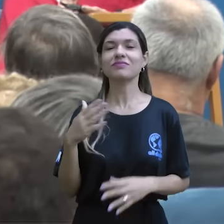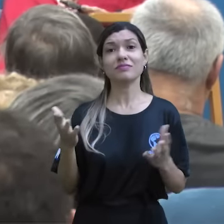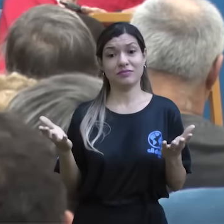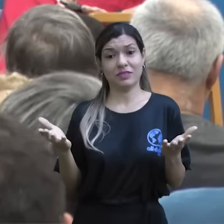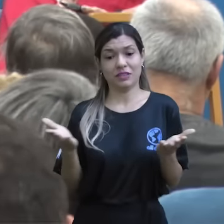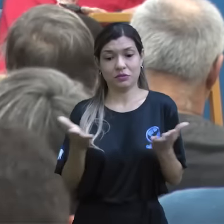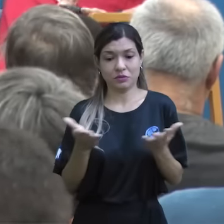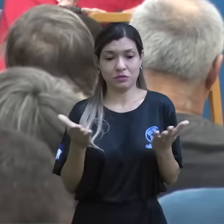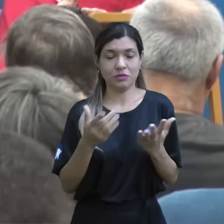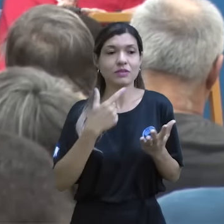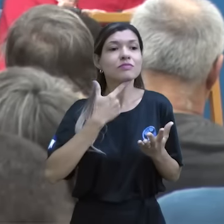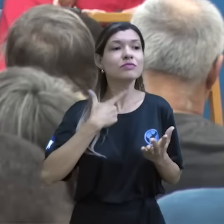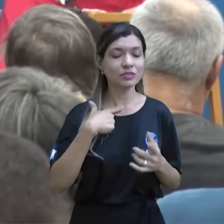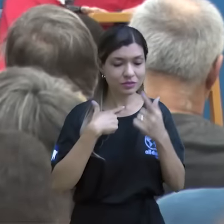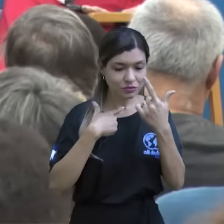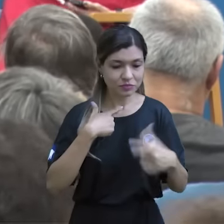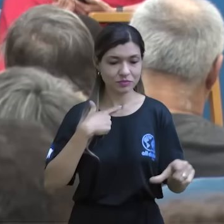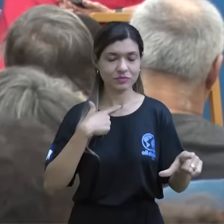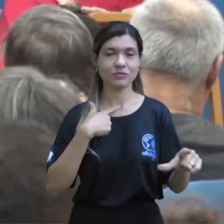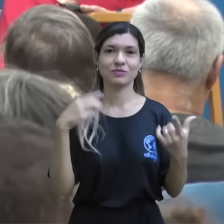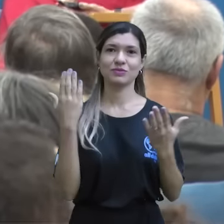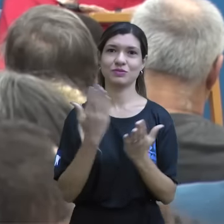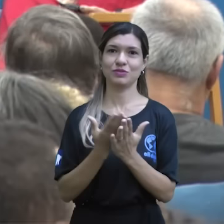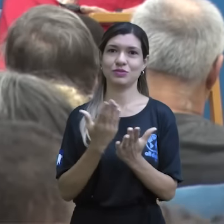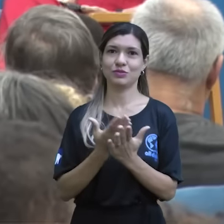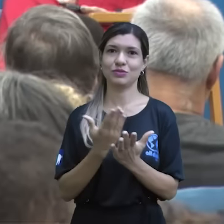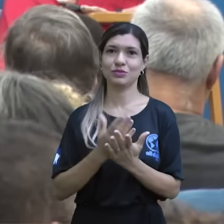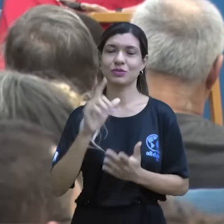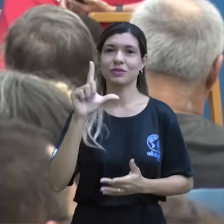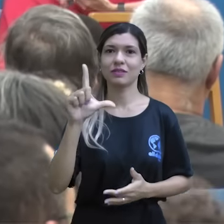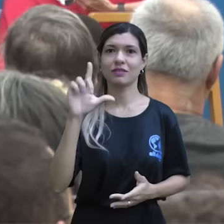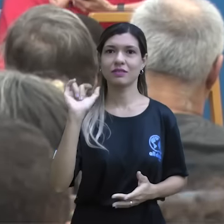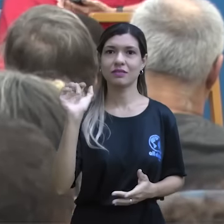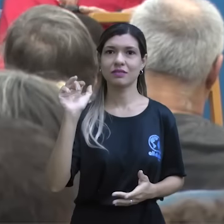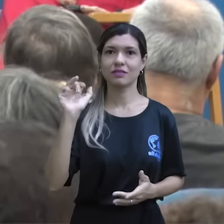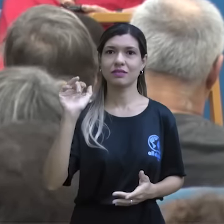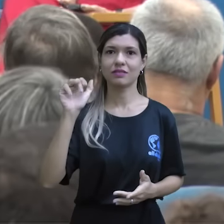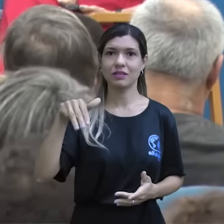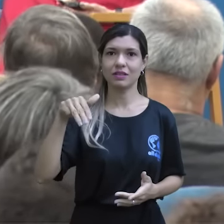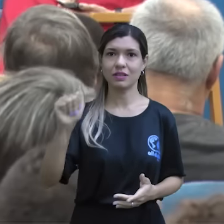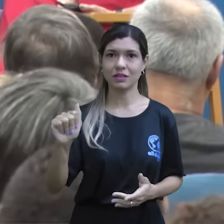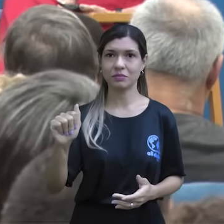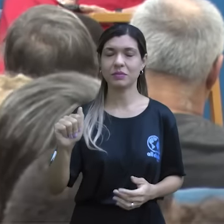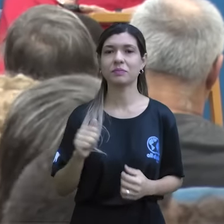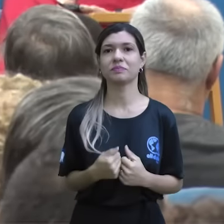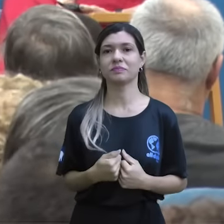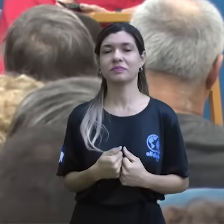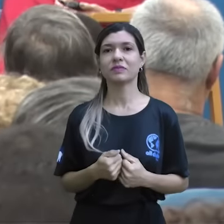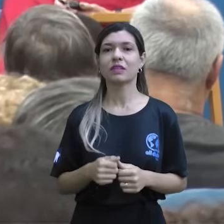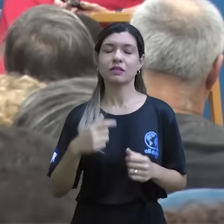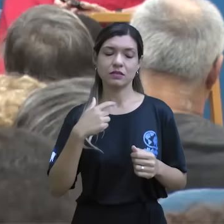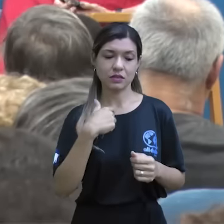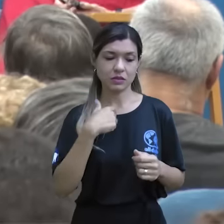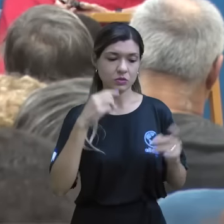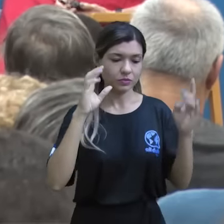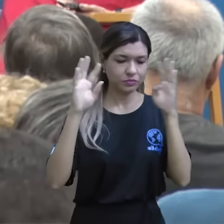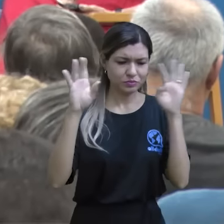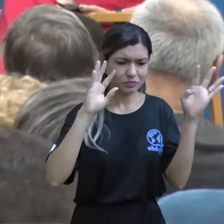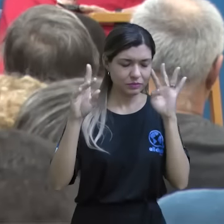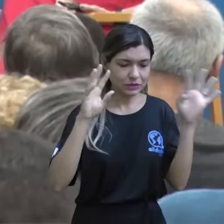Rio de Janeiro, que eu, a vida inteira, trabalhei muito, né, Lília, com a questão da cidade. E disse,